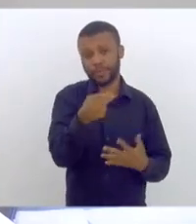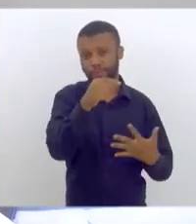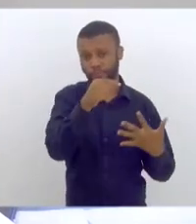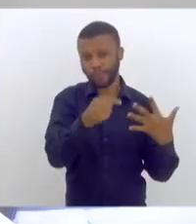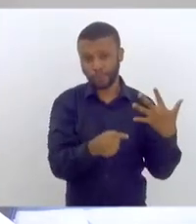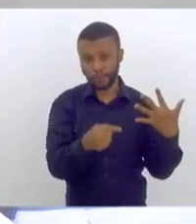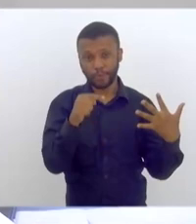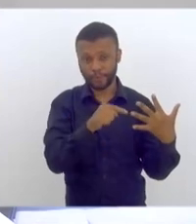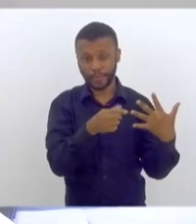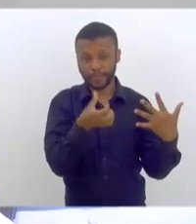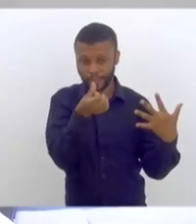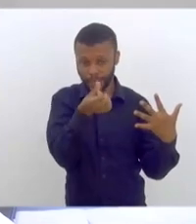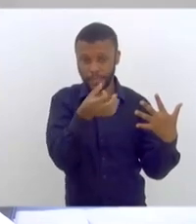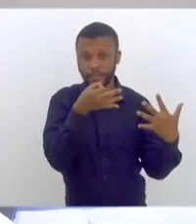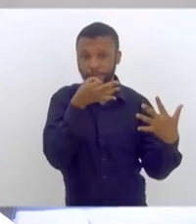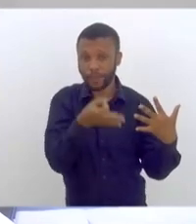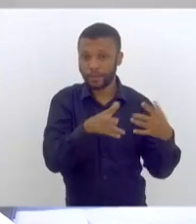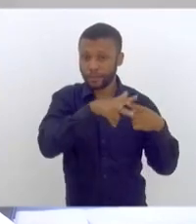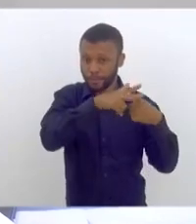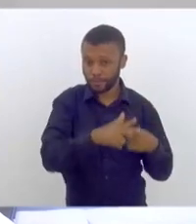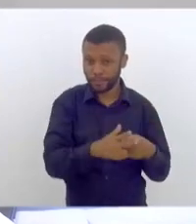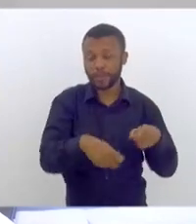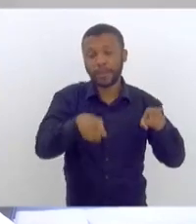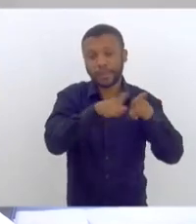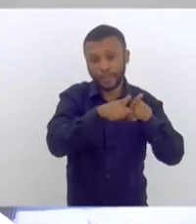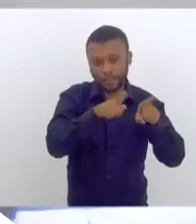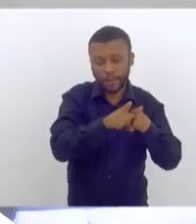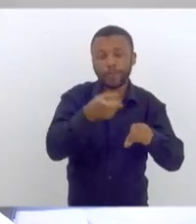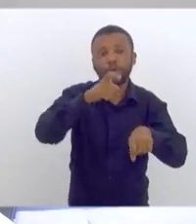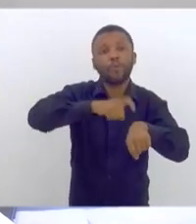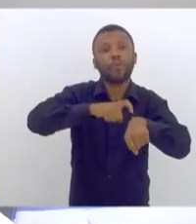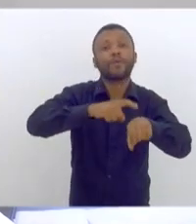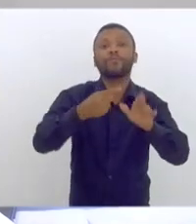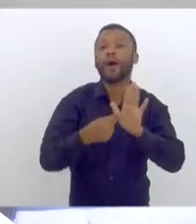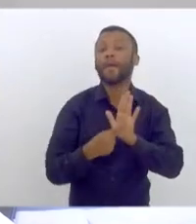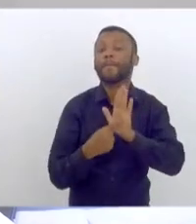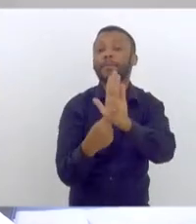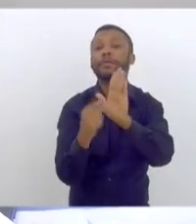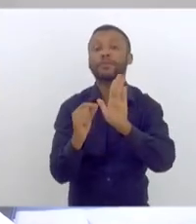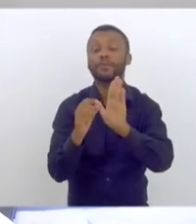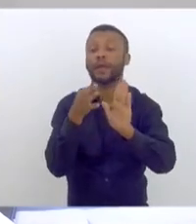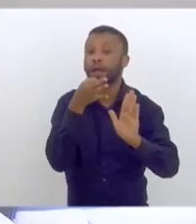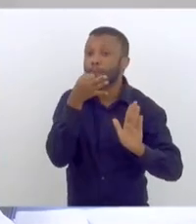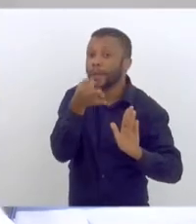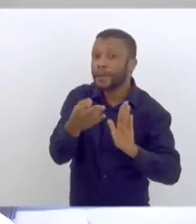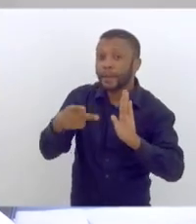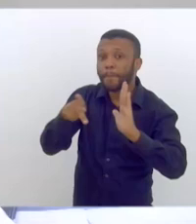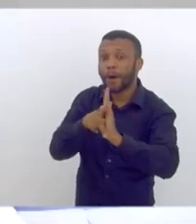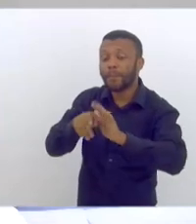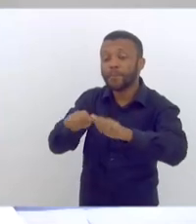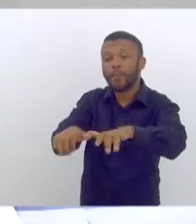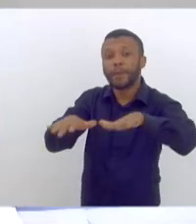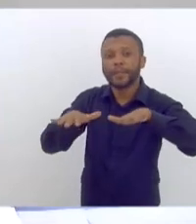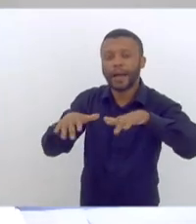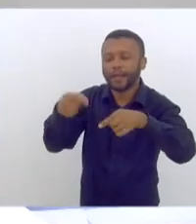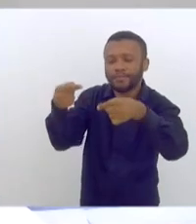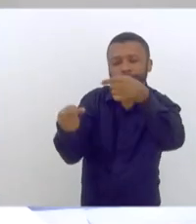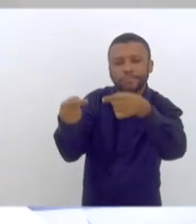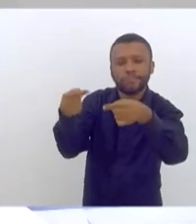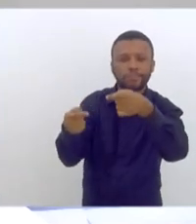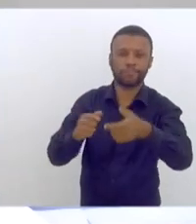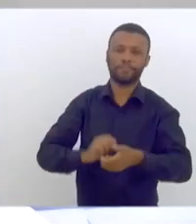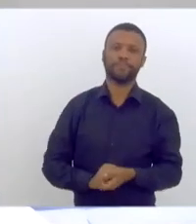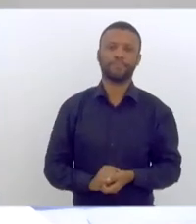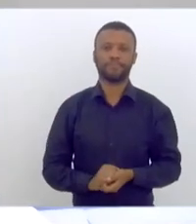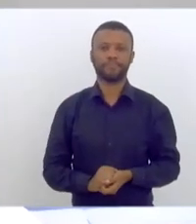seis emendas foram também reapresentadas como emendas de plenário e depois foi